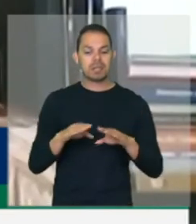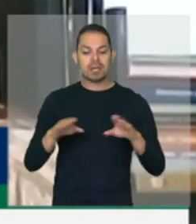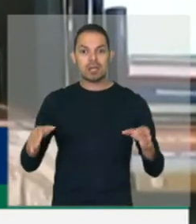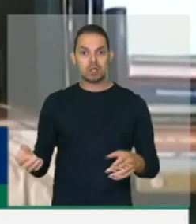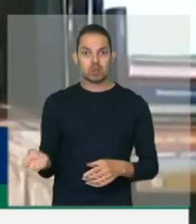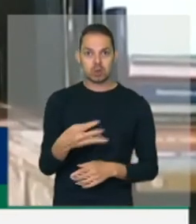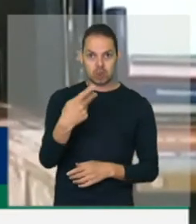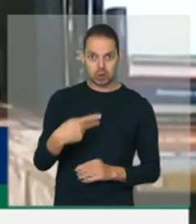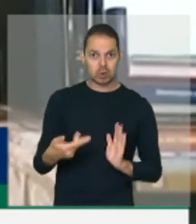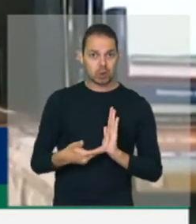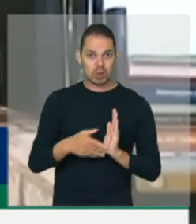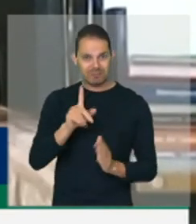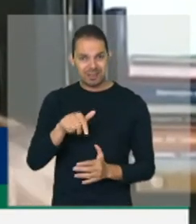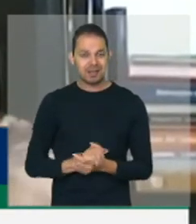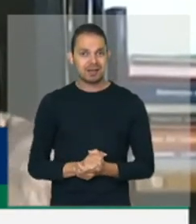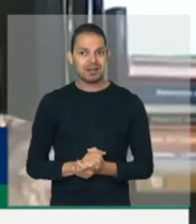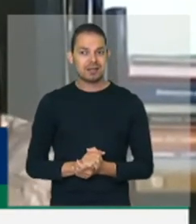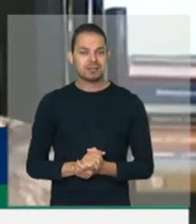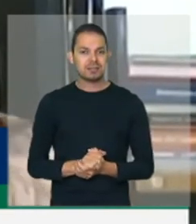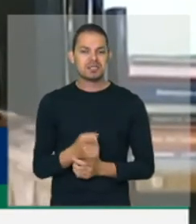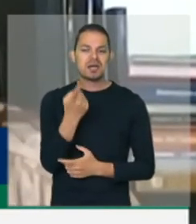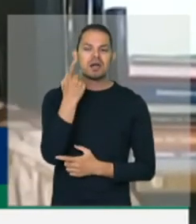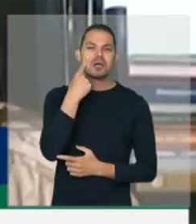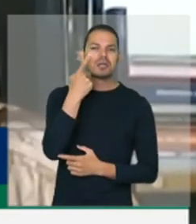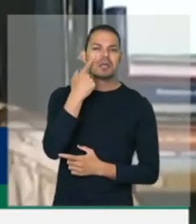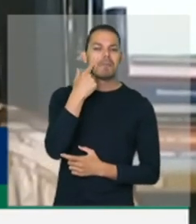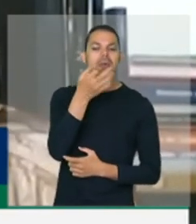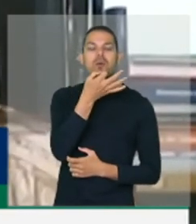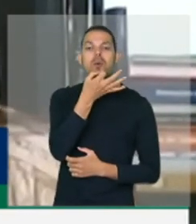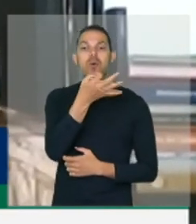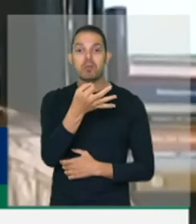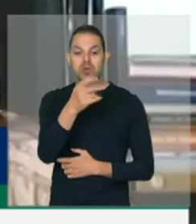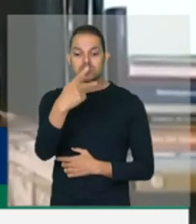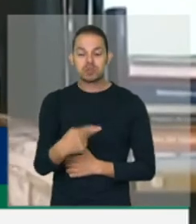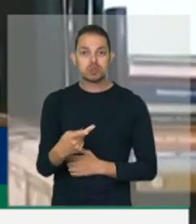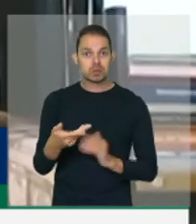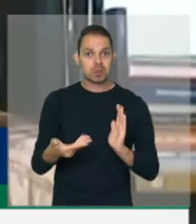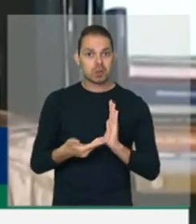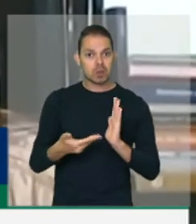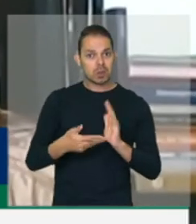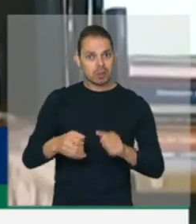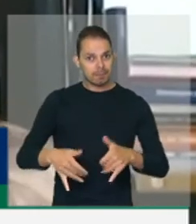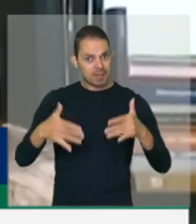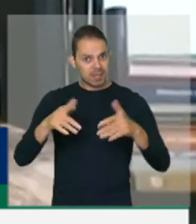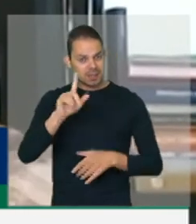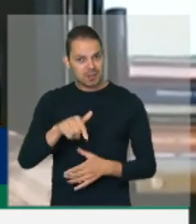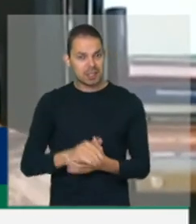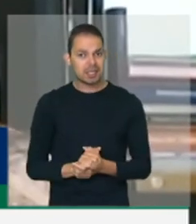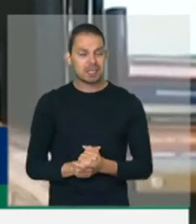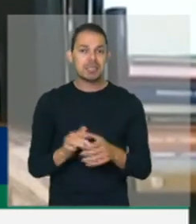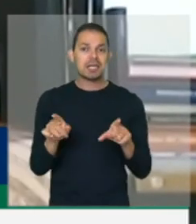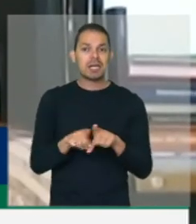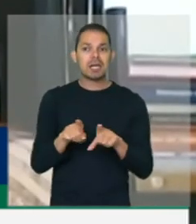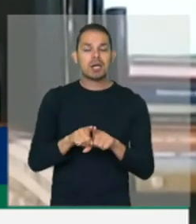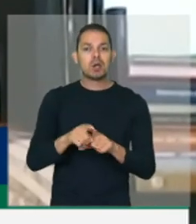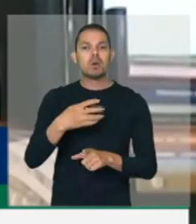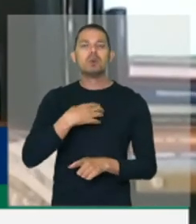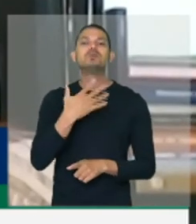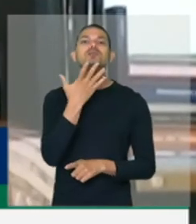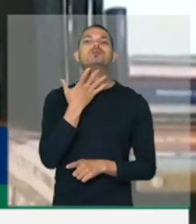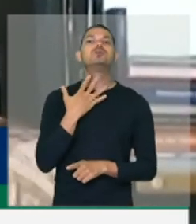Câmara? Seria checar o posicionamento desse parlamento que optaria por um espírito de